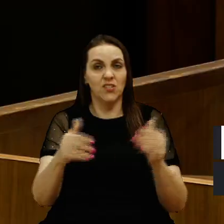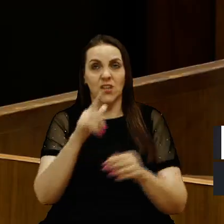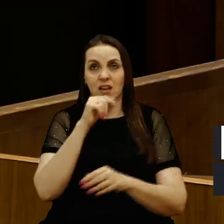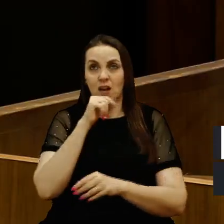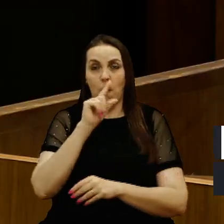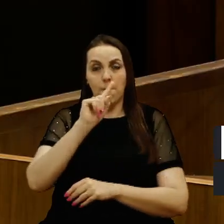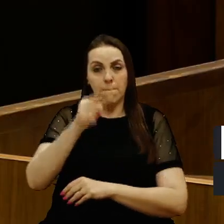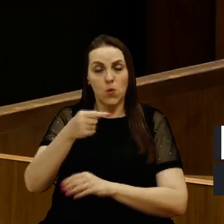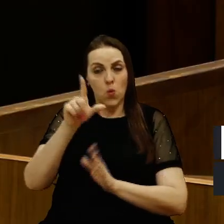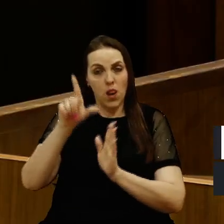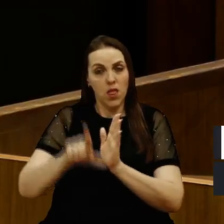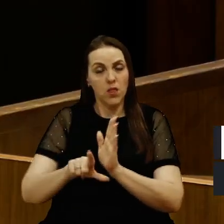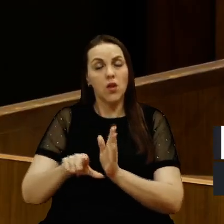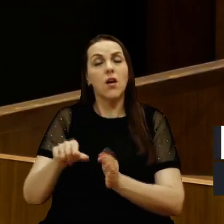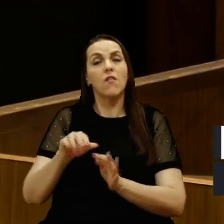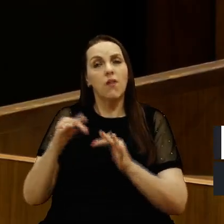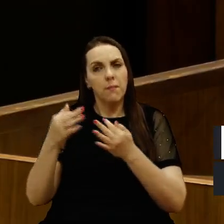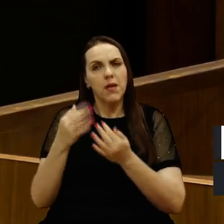4 dias.